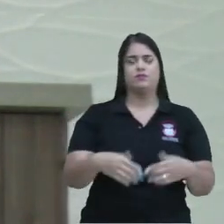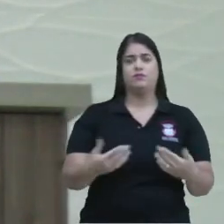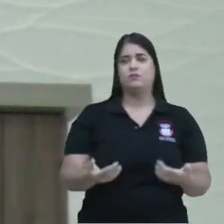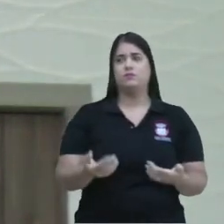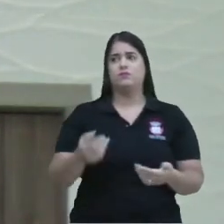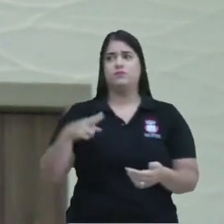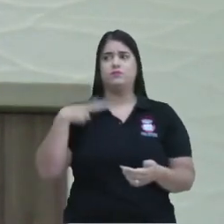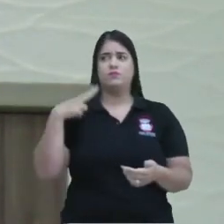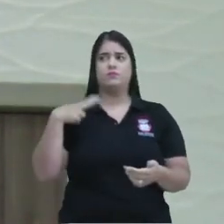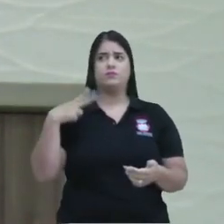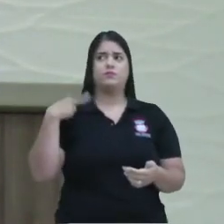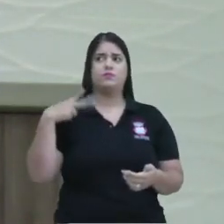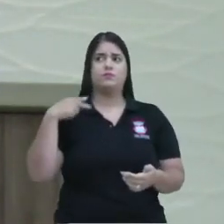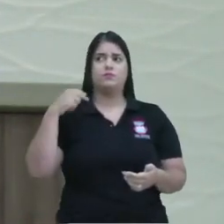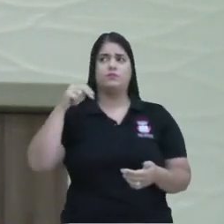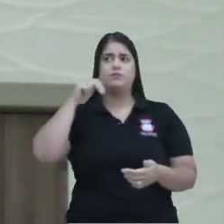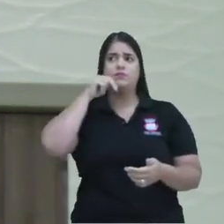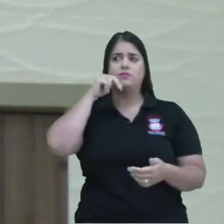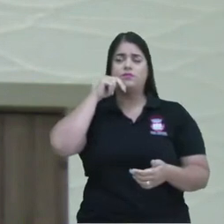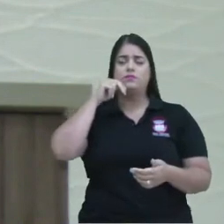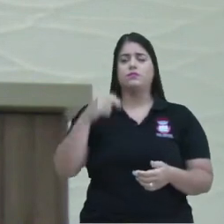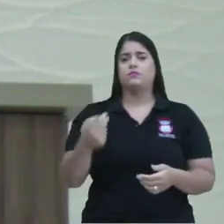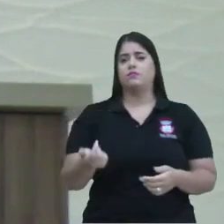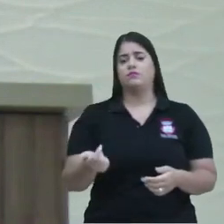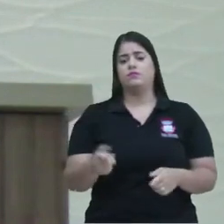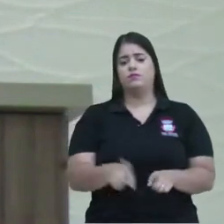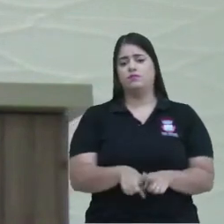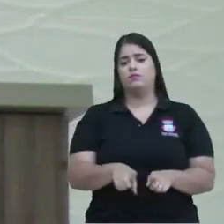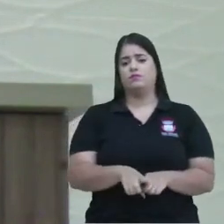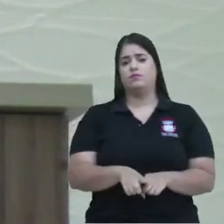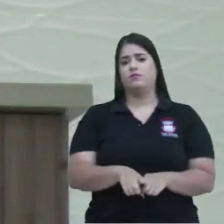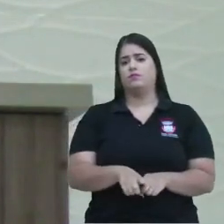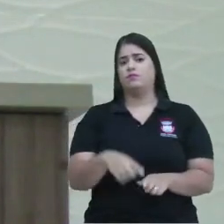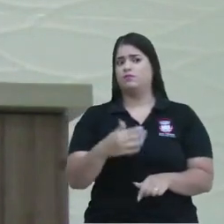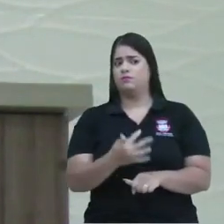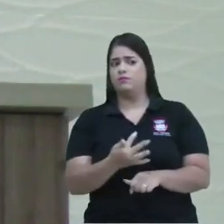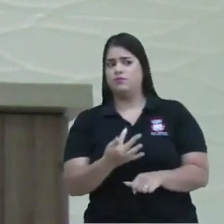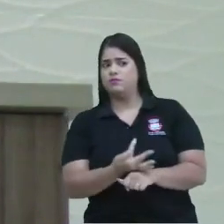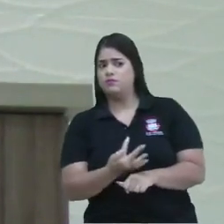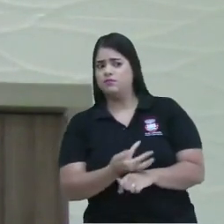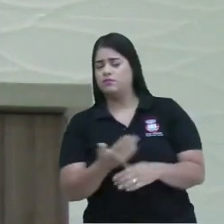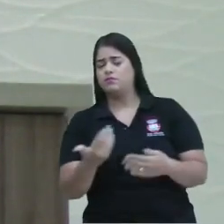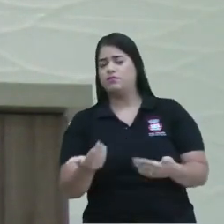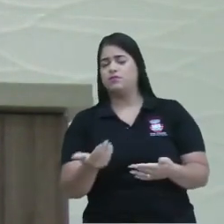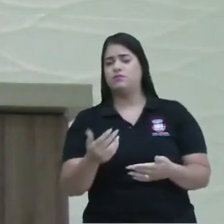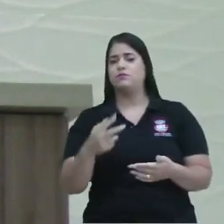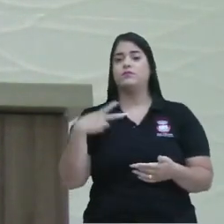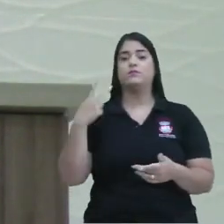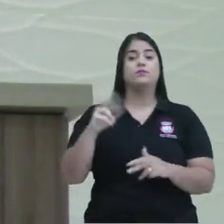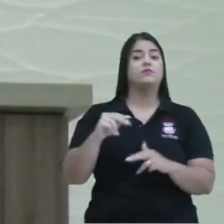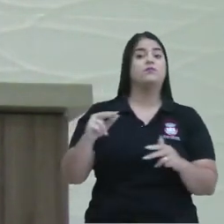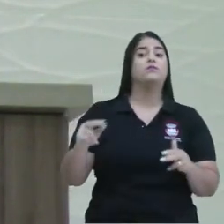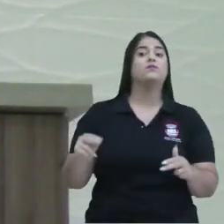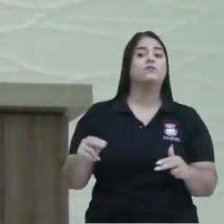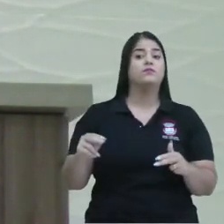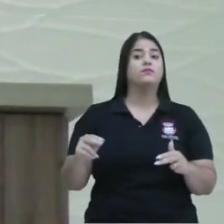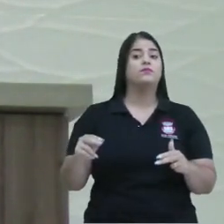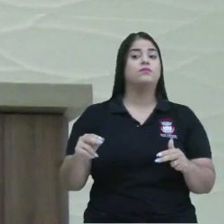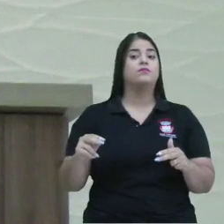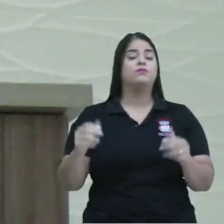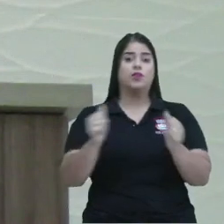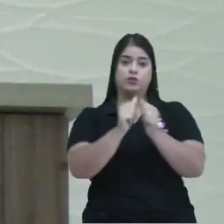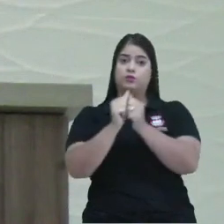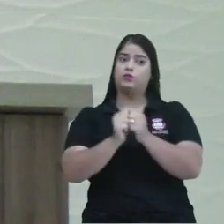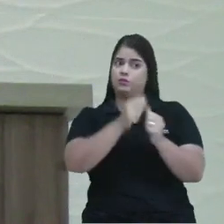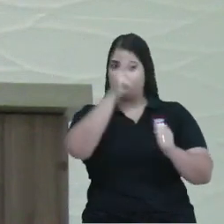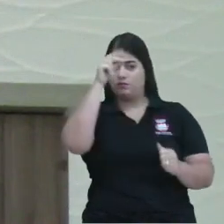da Rádio não foi para a prestação de conta. Então foi uma prestação de contas para os vereadores da situação. E os vereadores da oposição